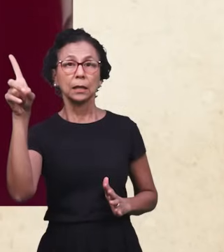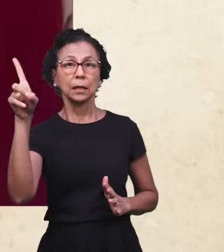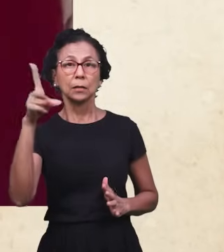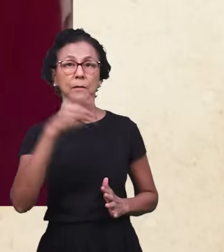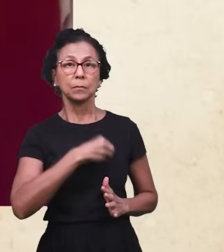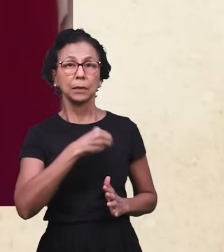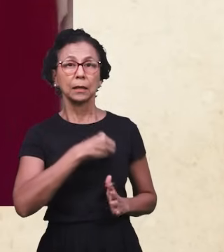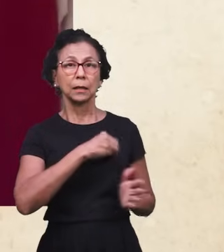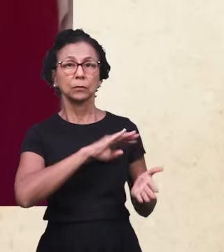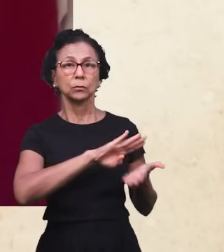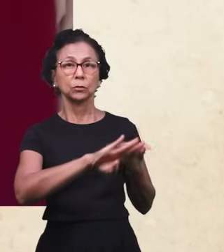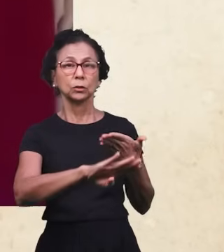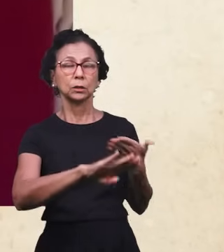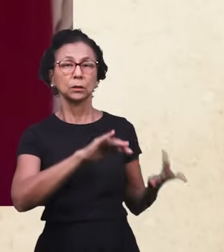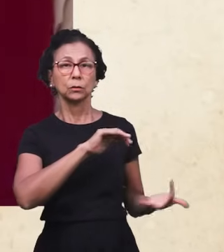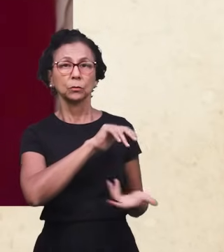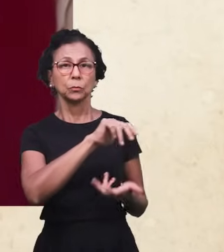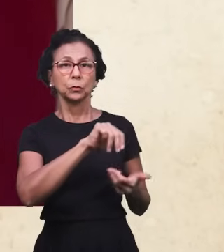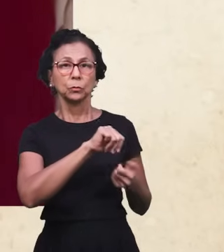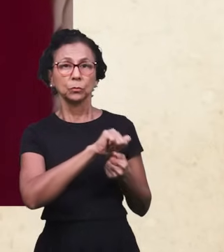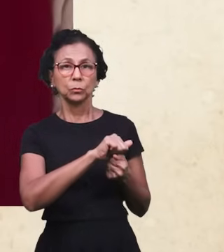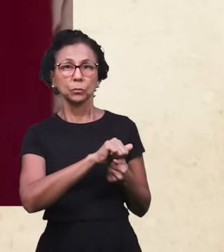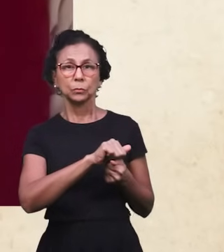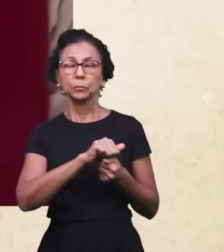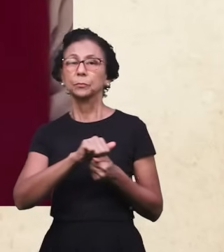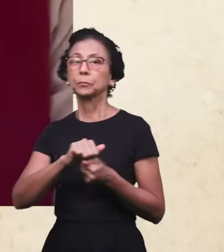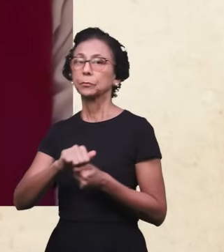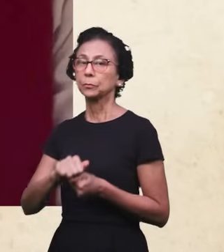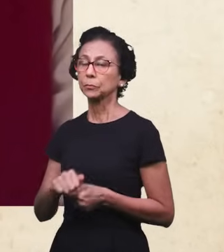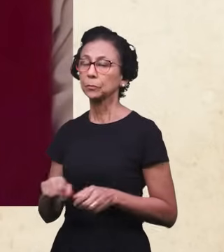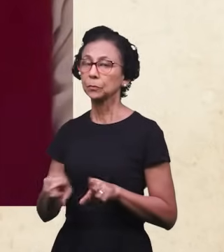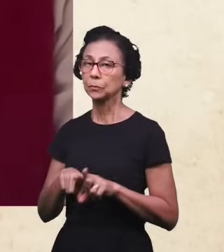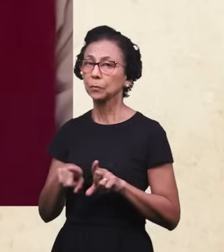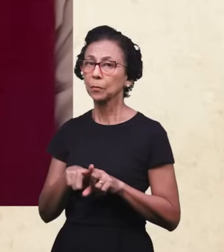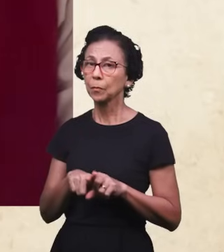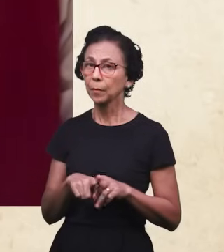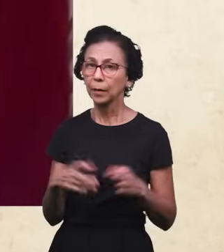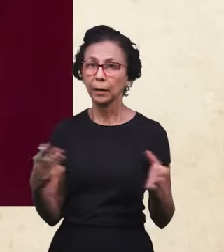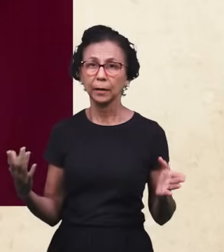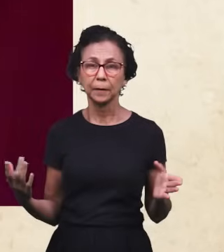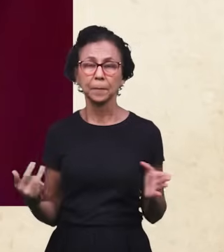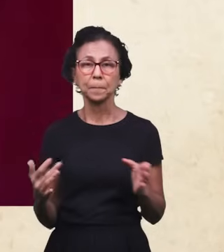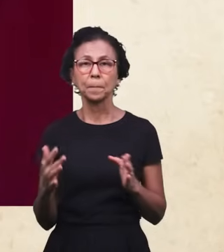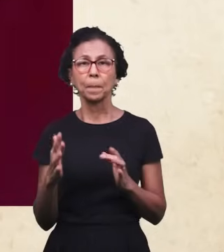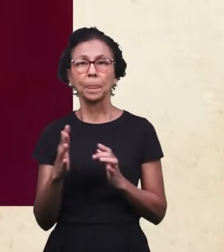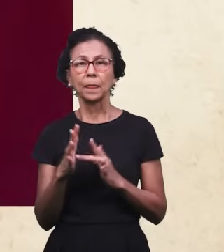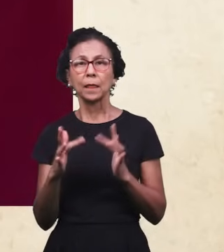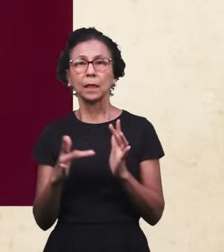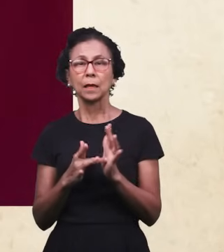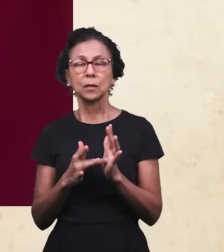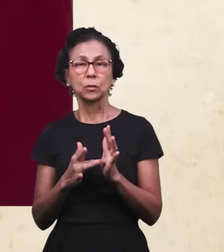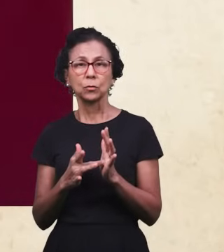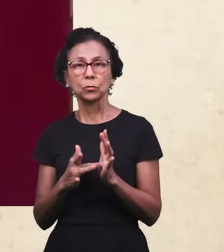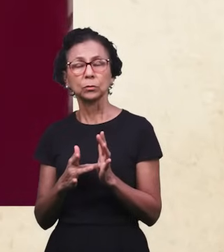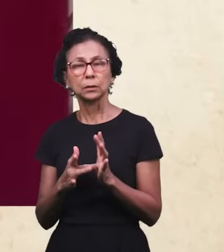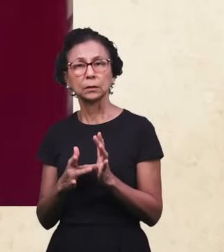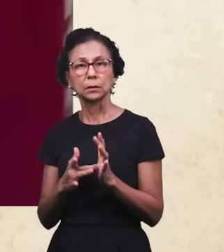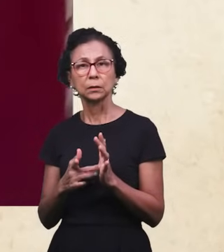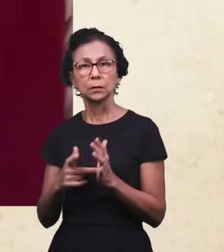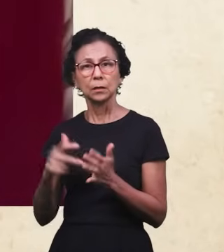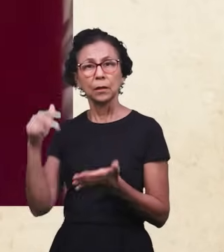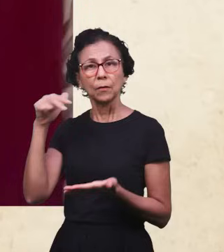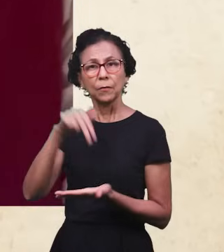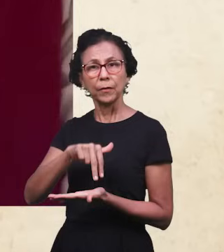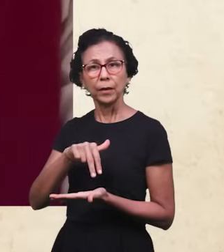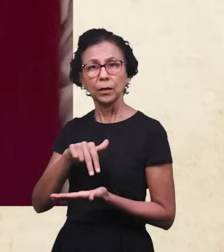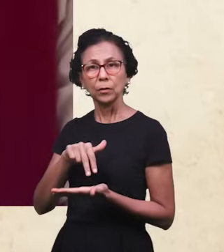capítulo 1, mostra que Jesus veio primeiramente para o povo, para o seu povo, veio para o que era seu e os seus não o